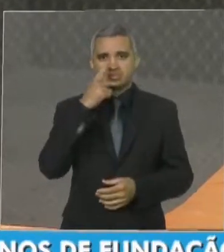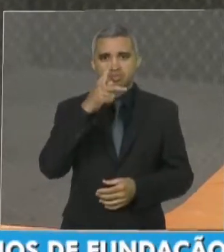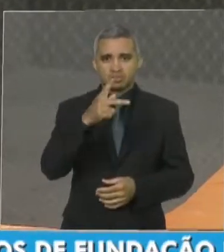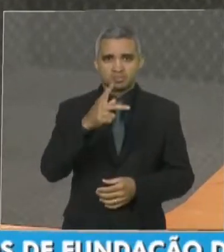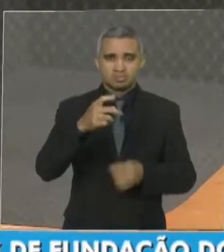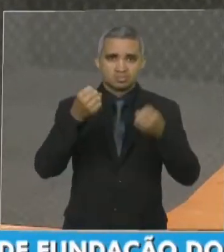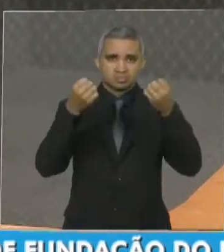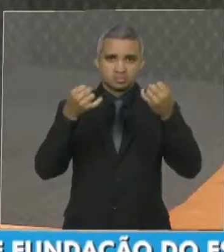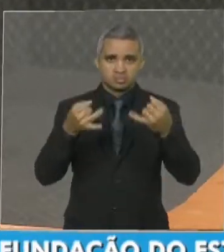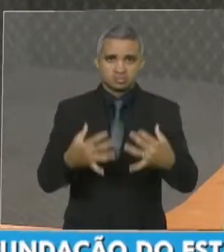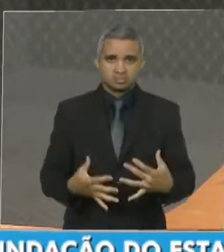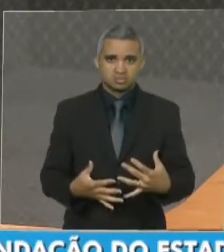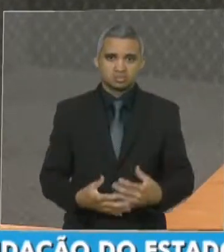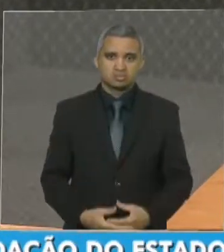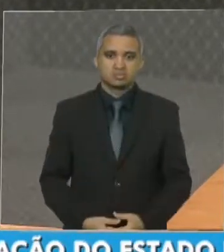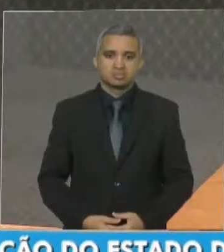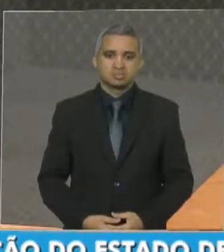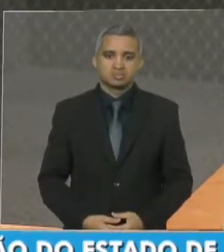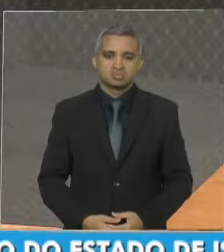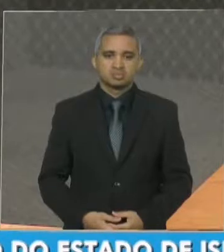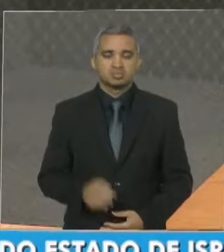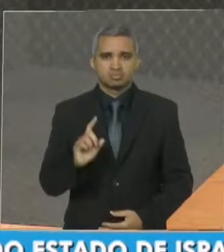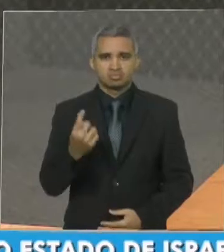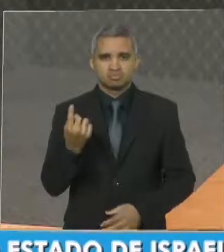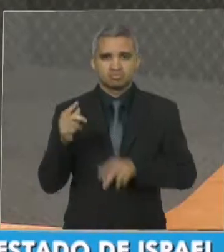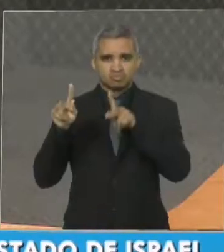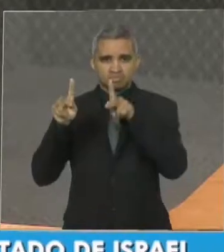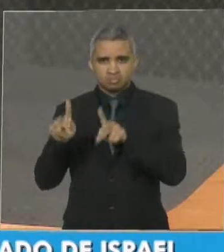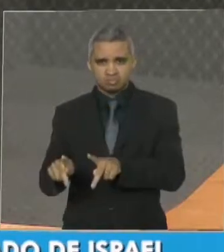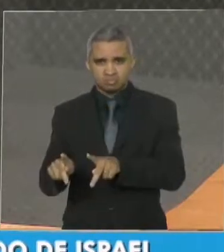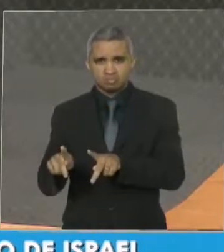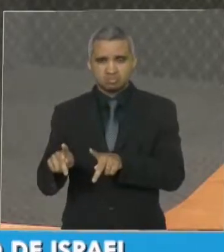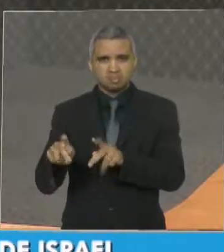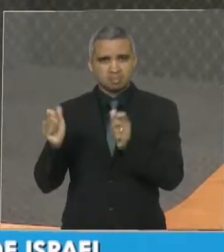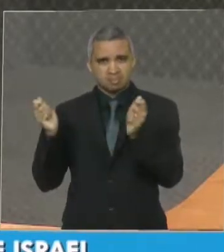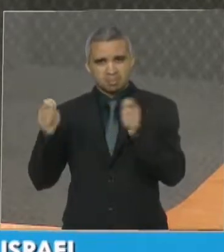porventura uma nação será criada em um só dia?